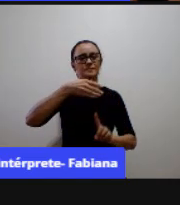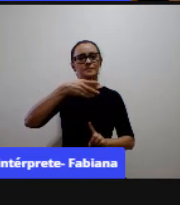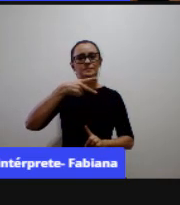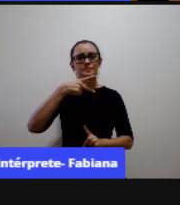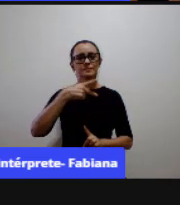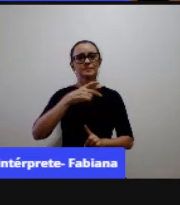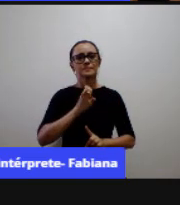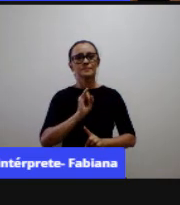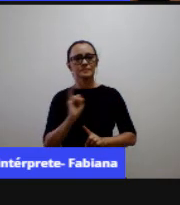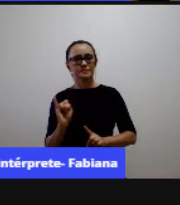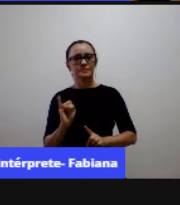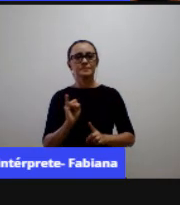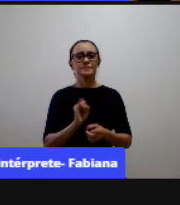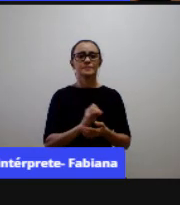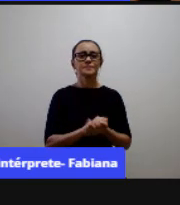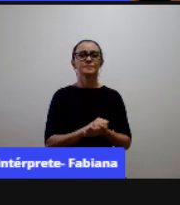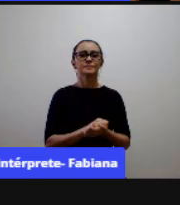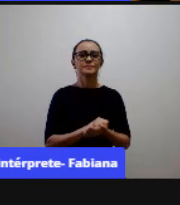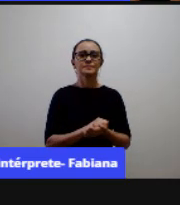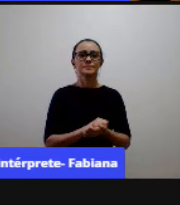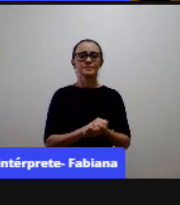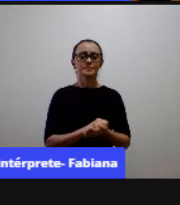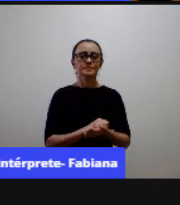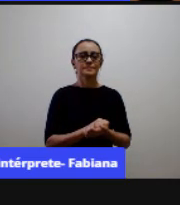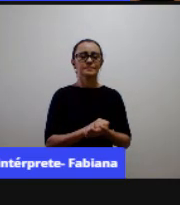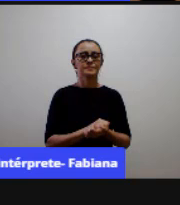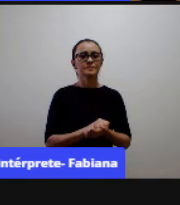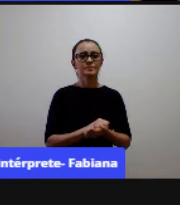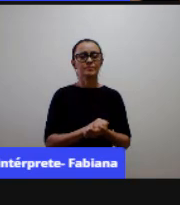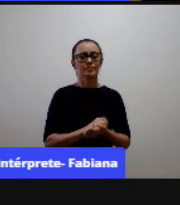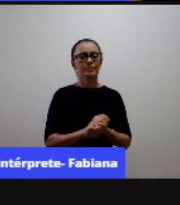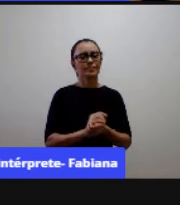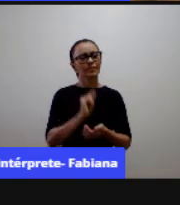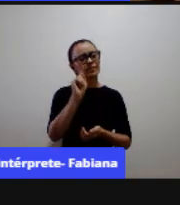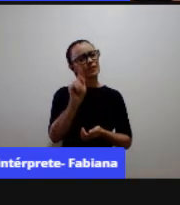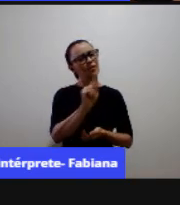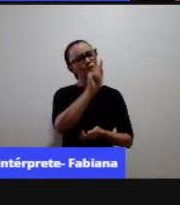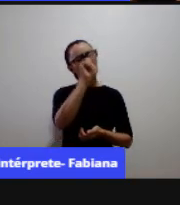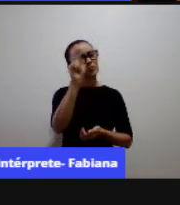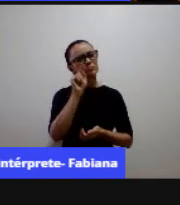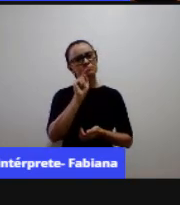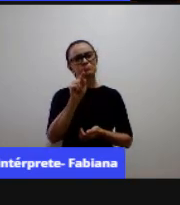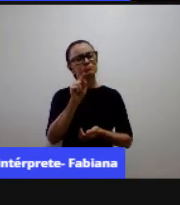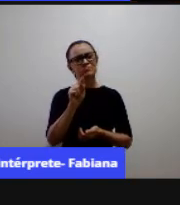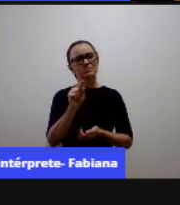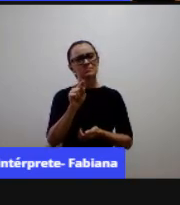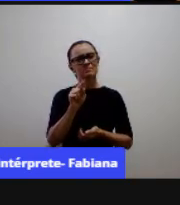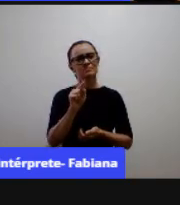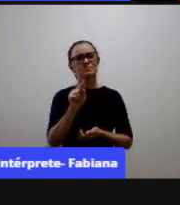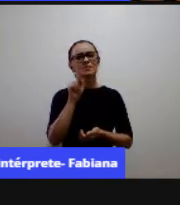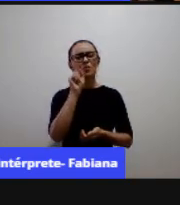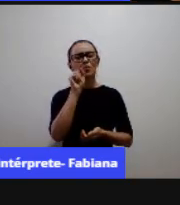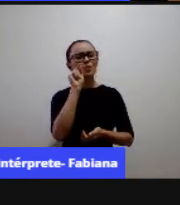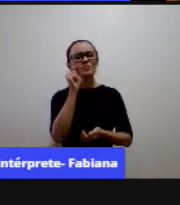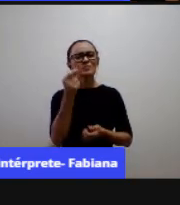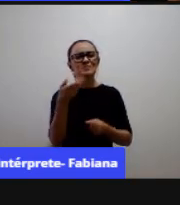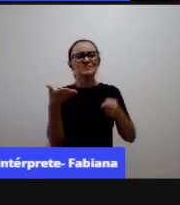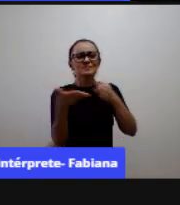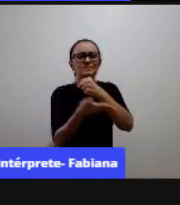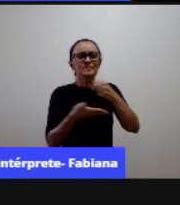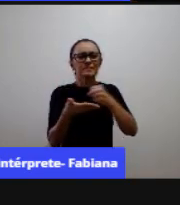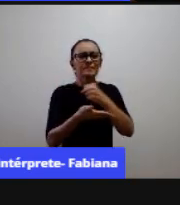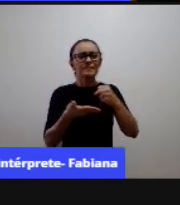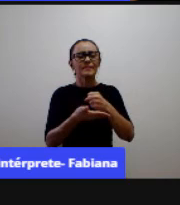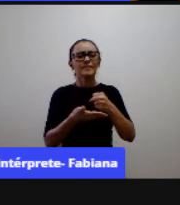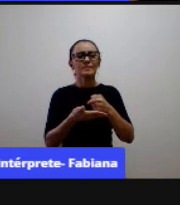fala o PEI, né? O que é o PEI? O que é a fundamentação da elaboração desse